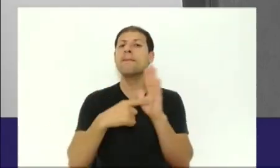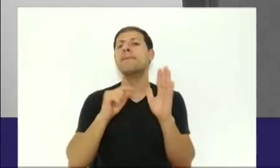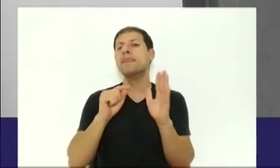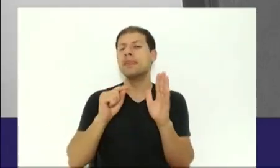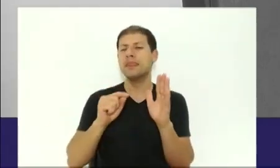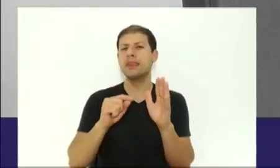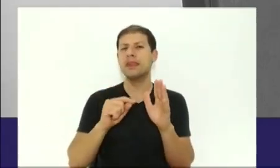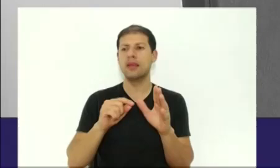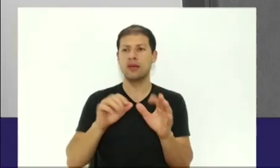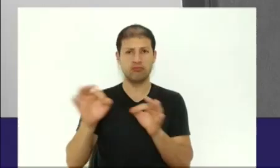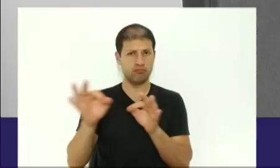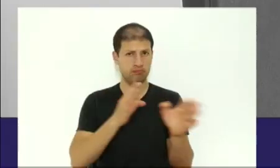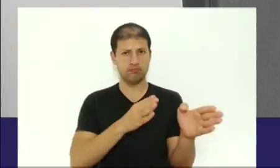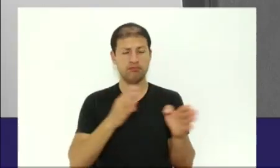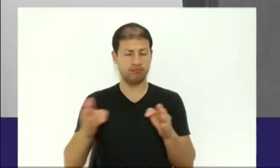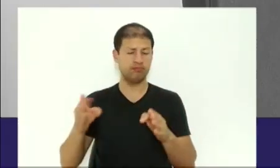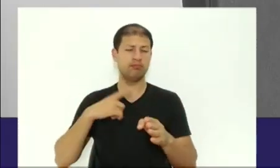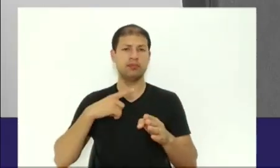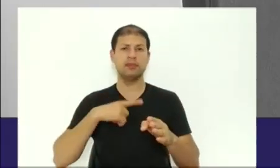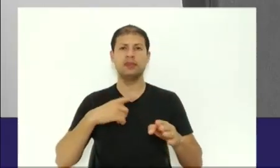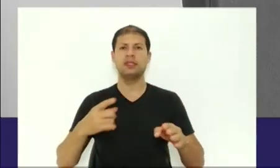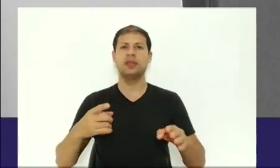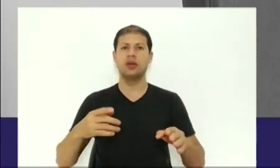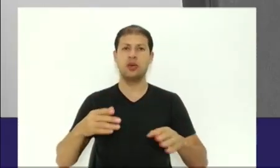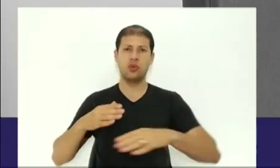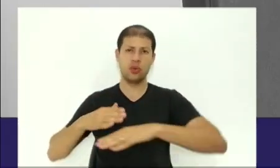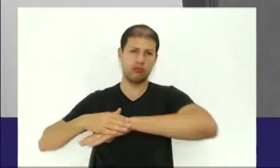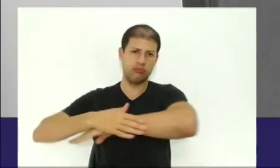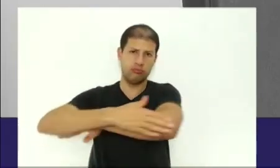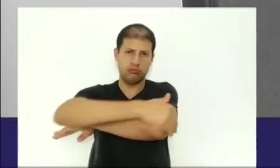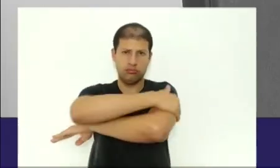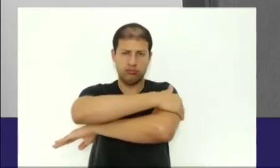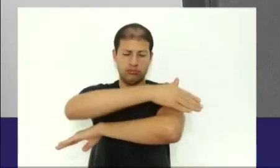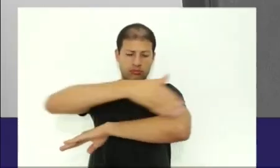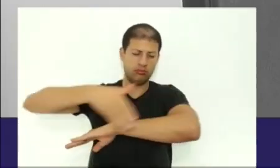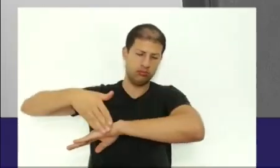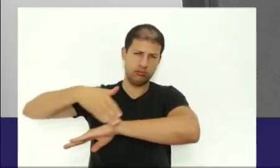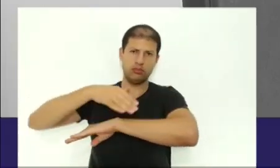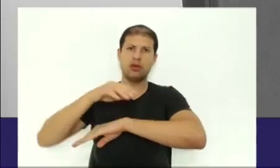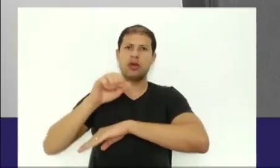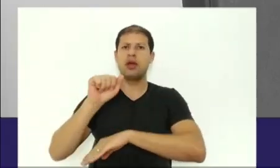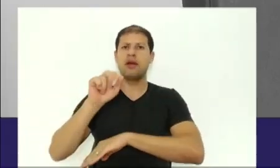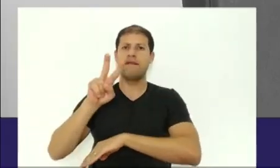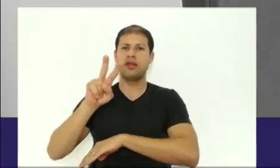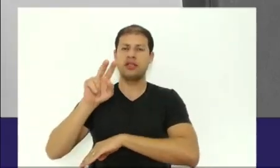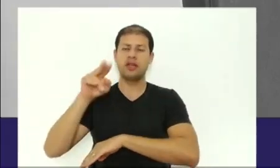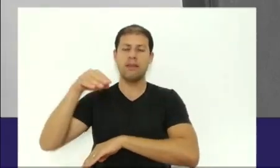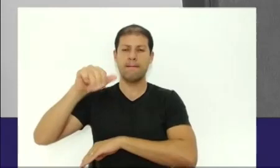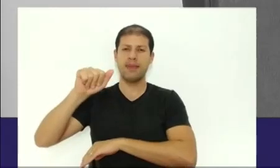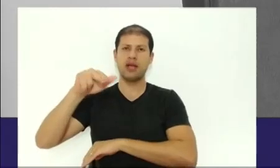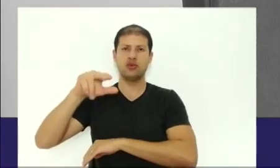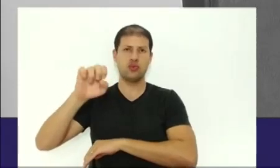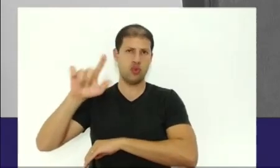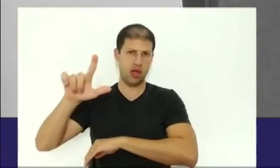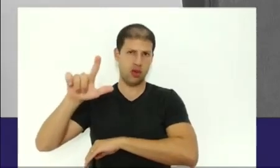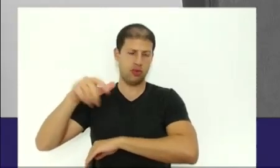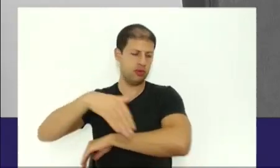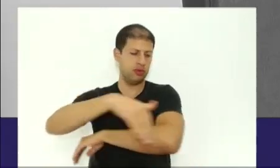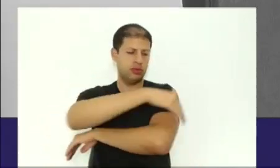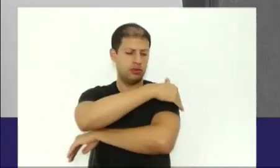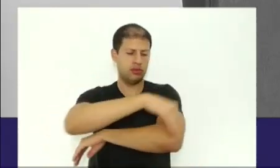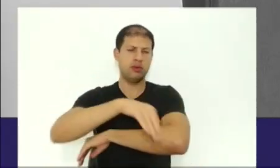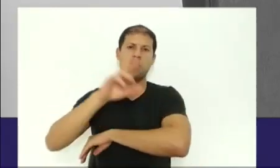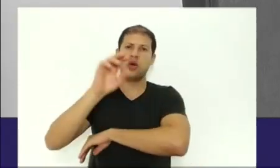o trânsito no cruzamento das vias Avenida Manuel Pinheiro Ribeiro, Rua Rosa Maria de